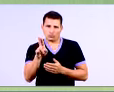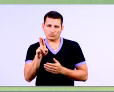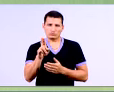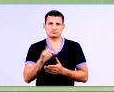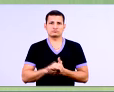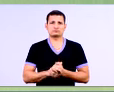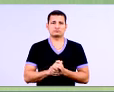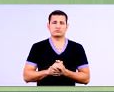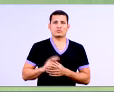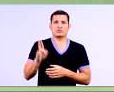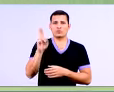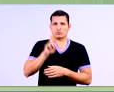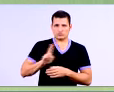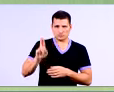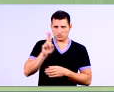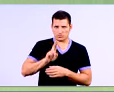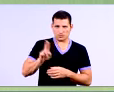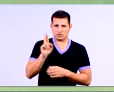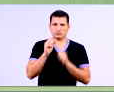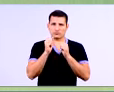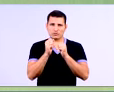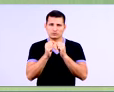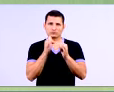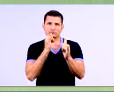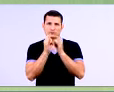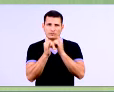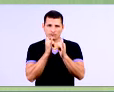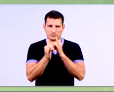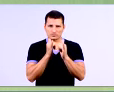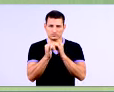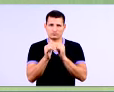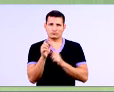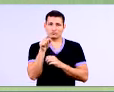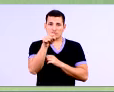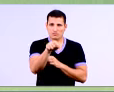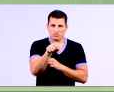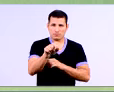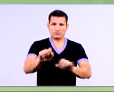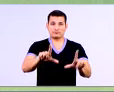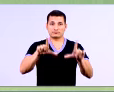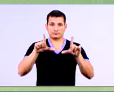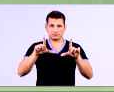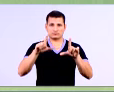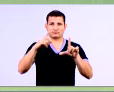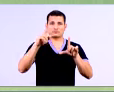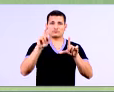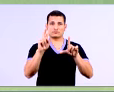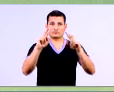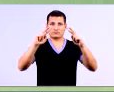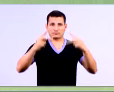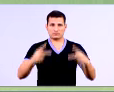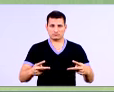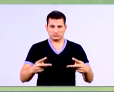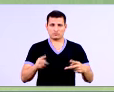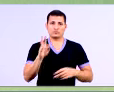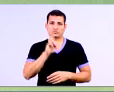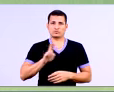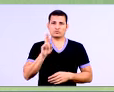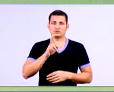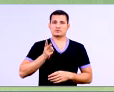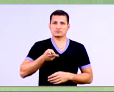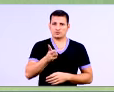usuário pode fornecer dados a uma página HTML. O usuário sempre fornece um dado,